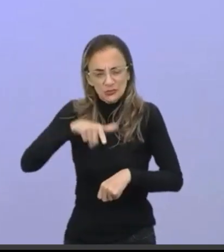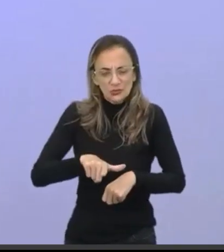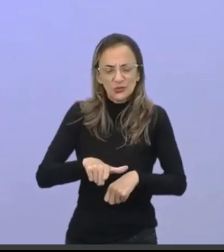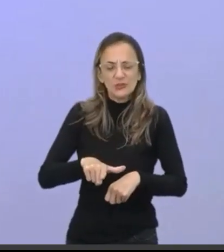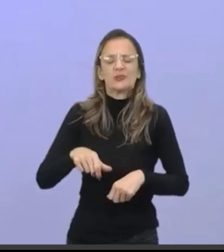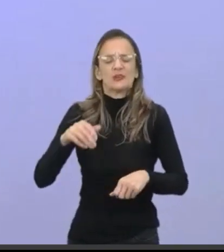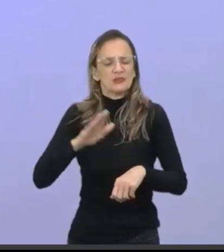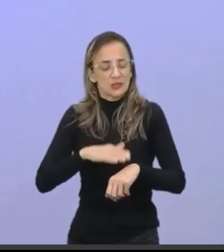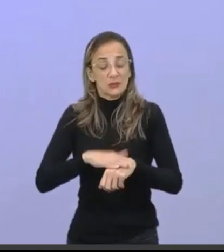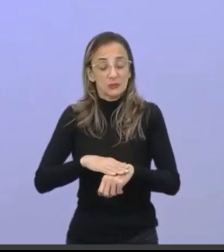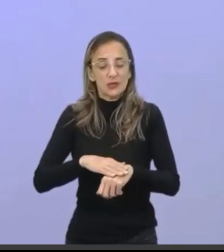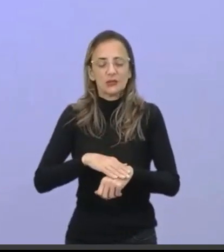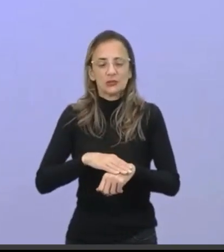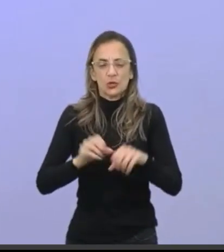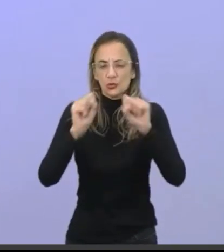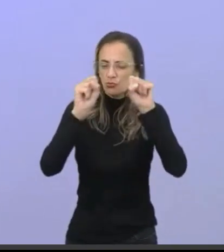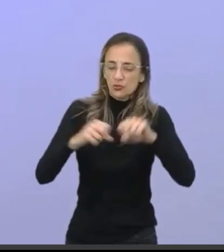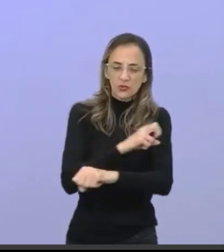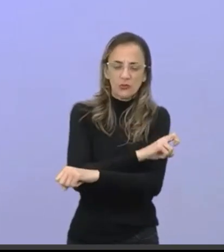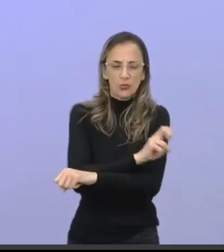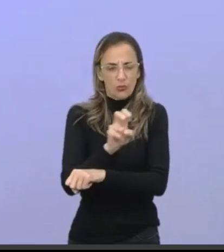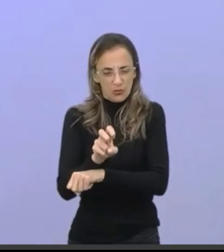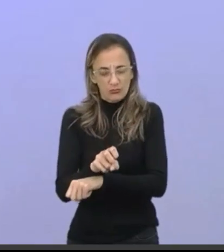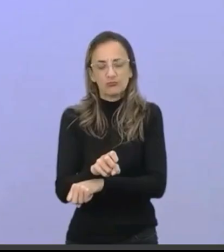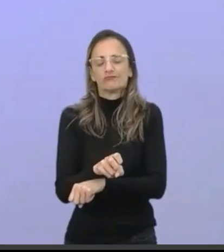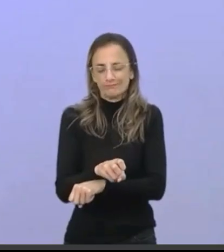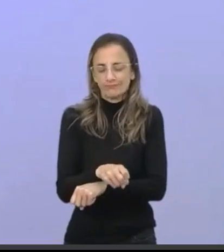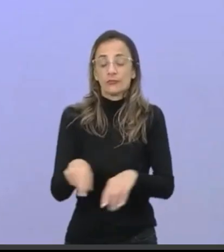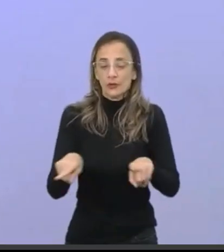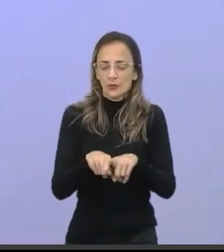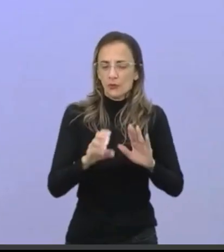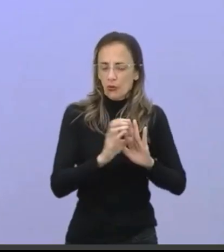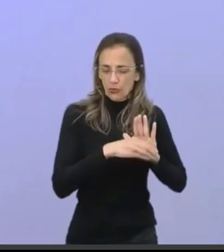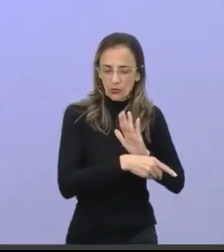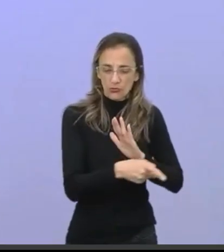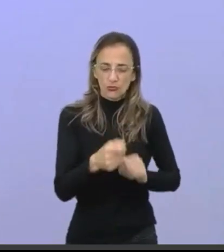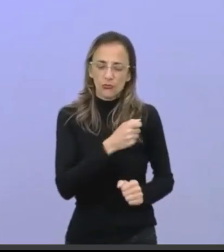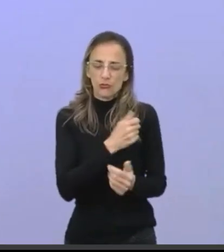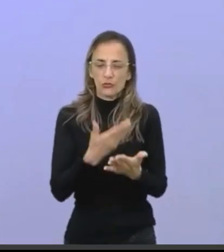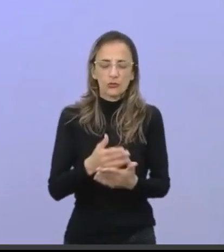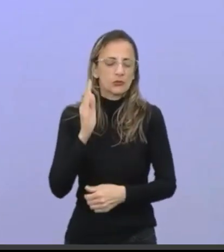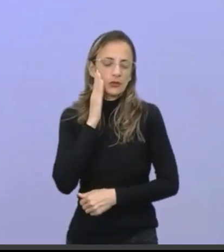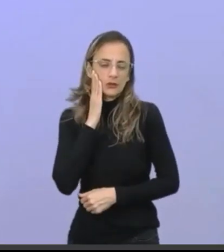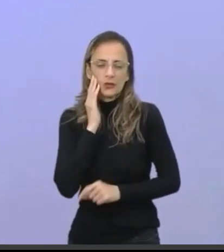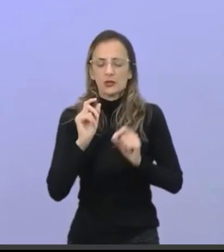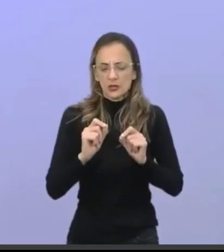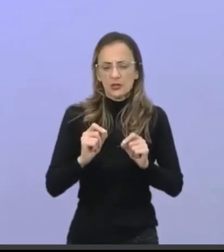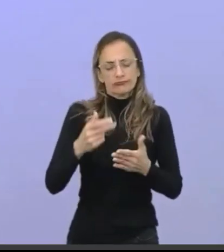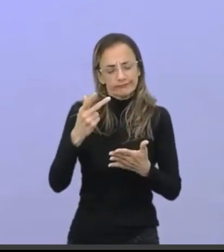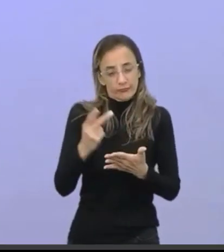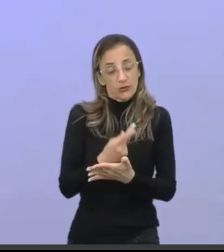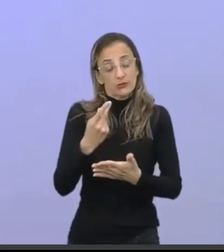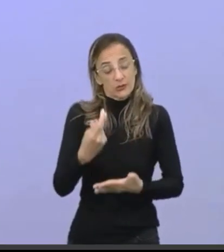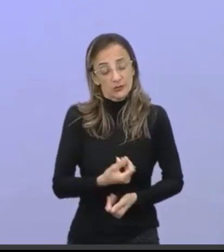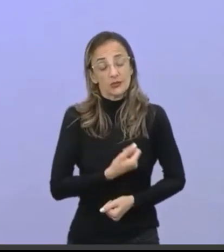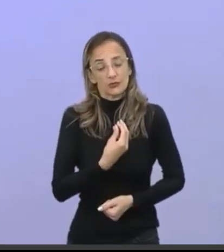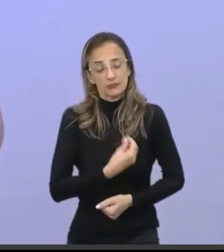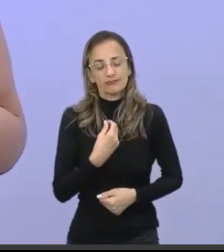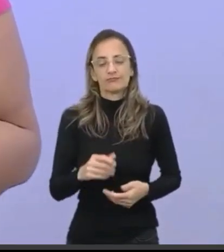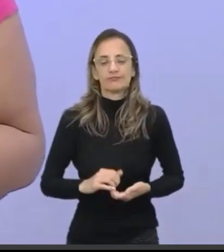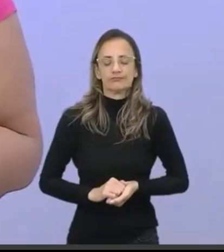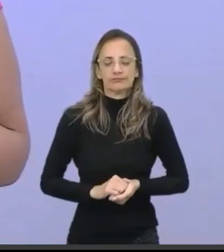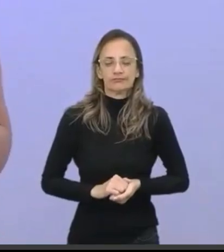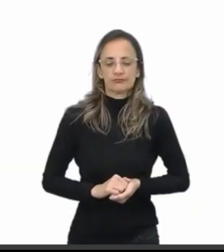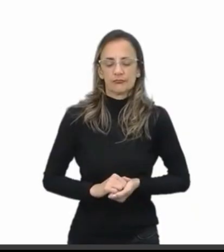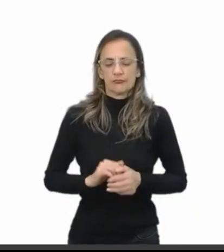parte da robótica, ela trabalha com isso. E é bom também trabalhar esse conceito com o seu estudante, para ele entender que isso é assim também na vida, né? E